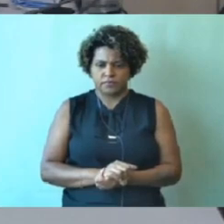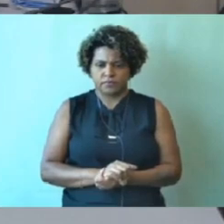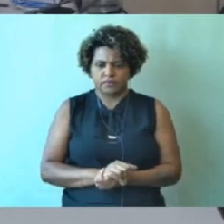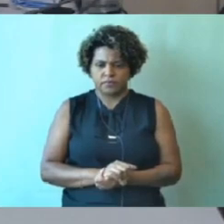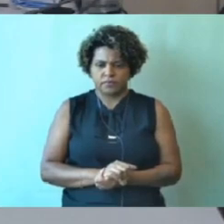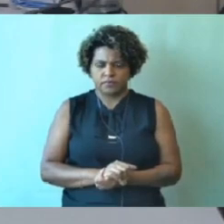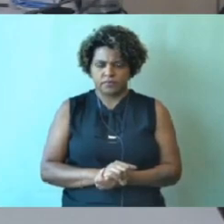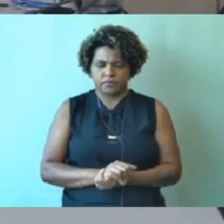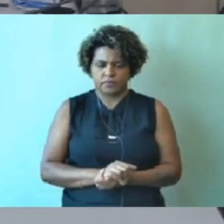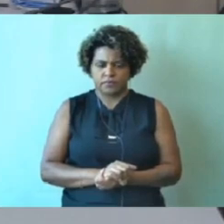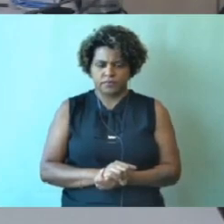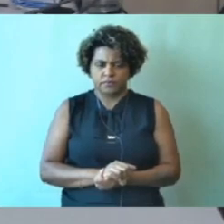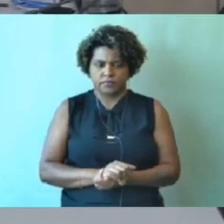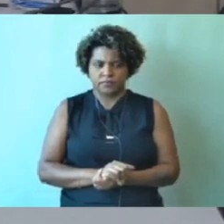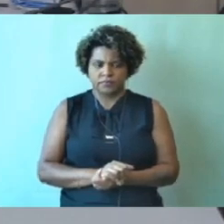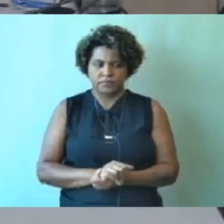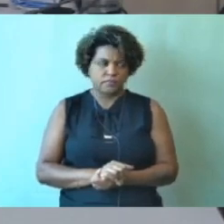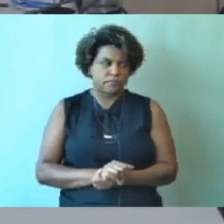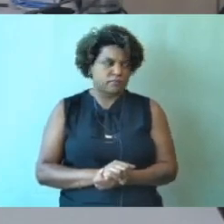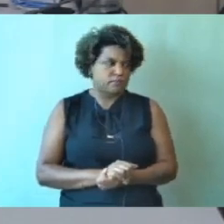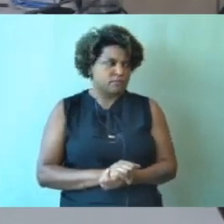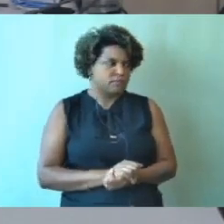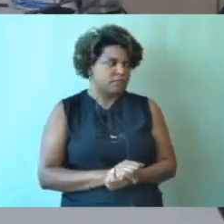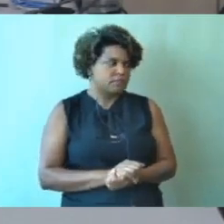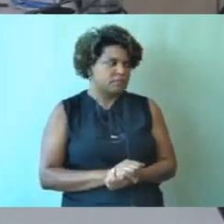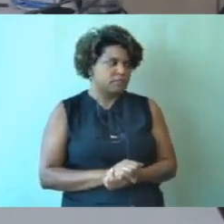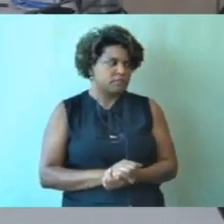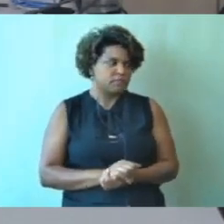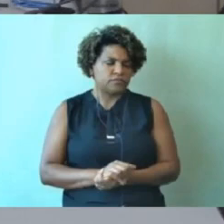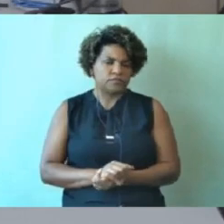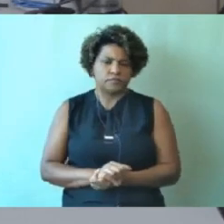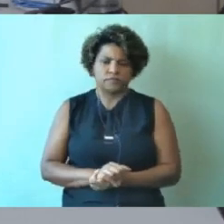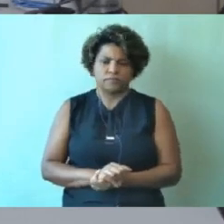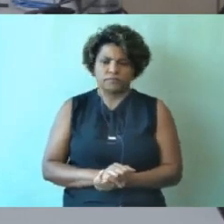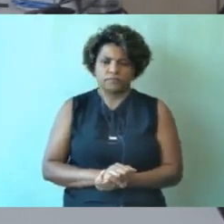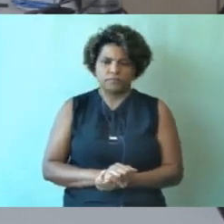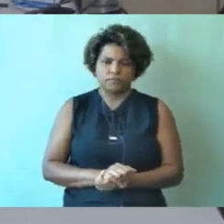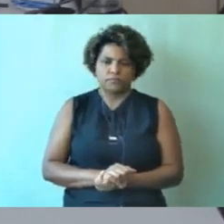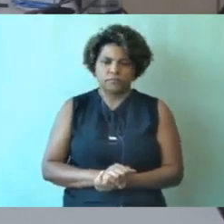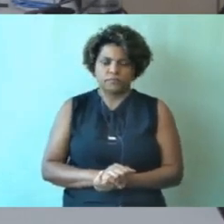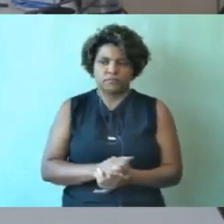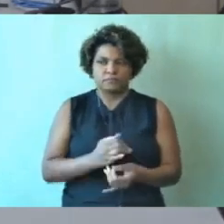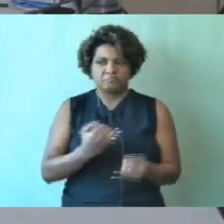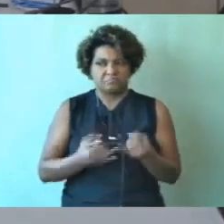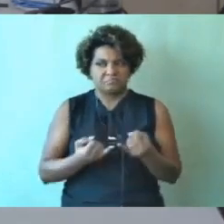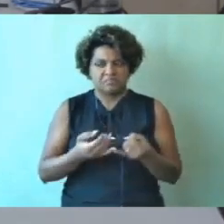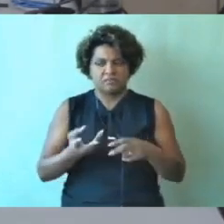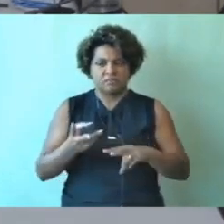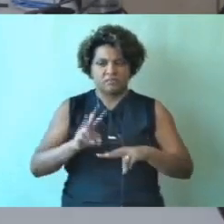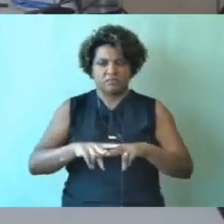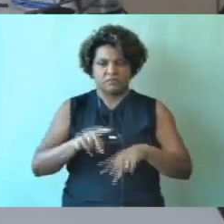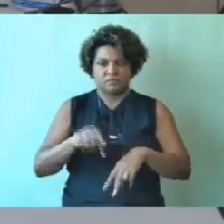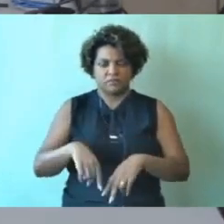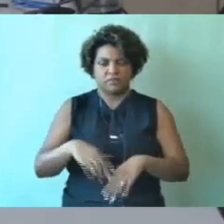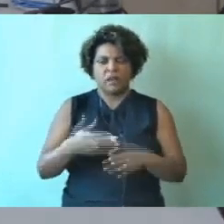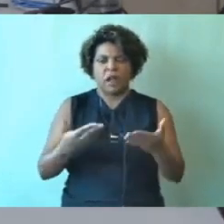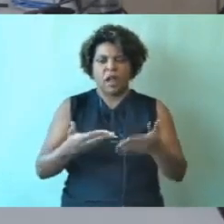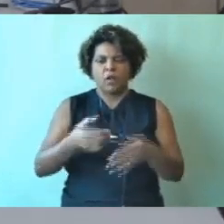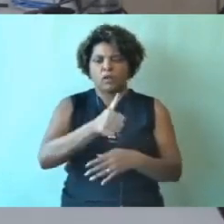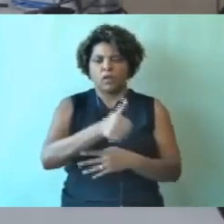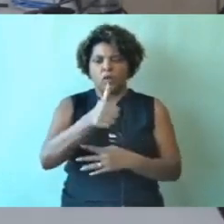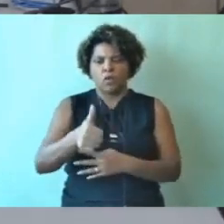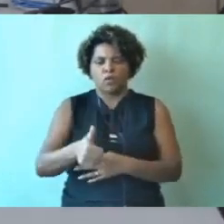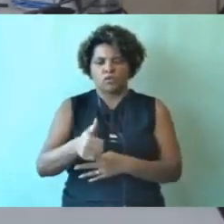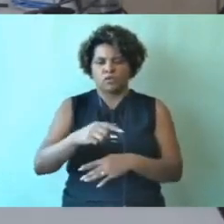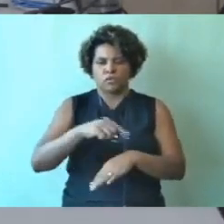Ixi Maria, Olha, às 11 horas e 49 minutos, eu prorrogo